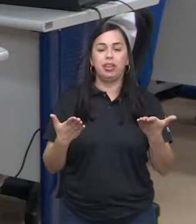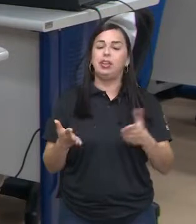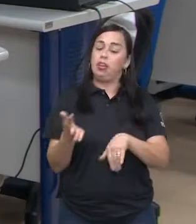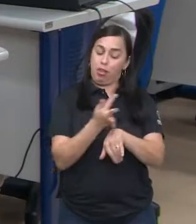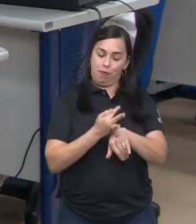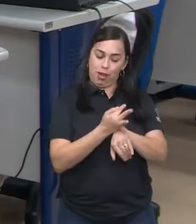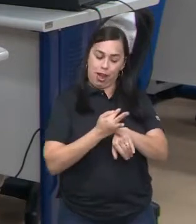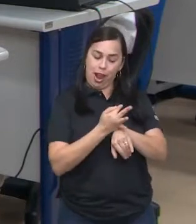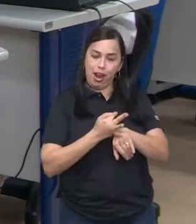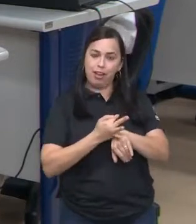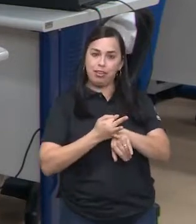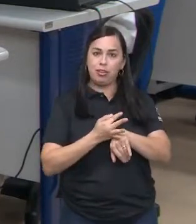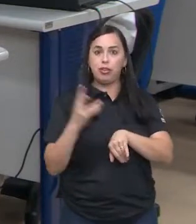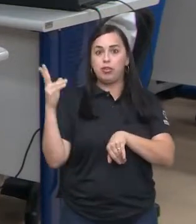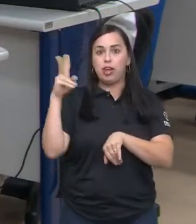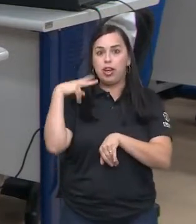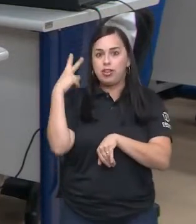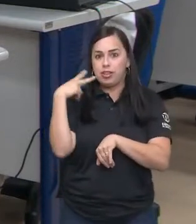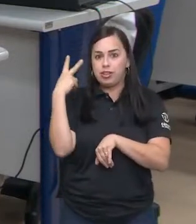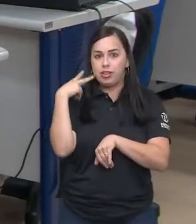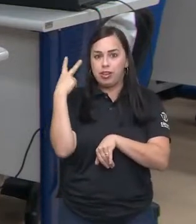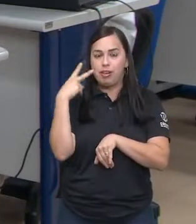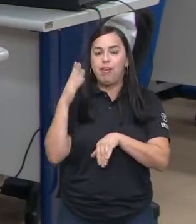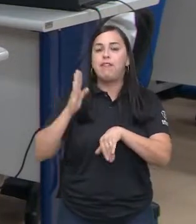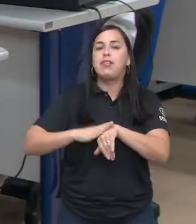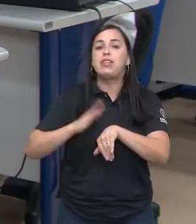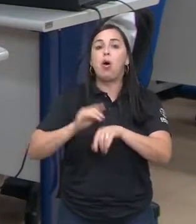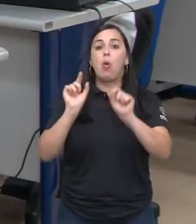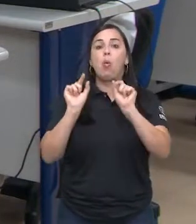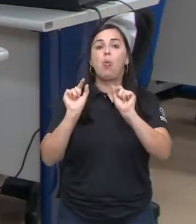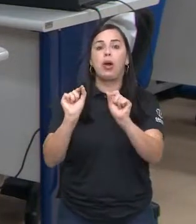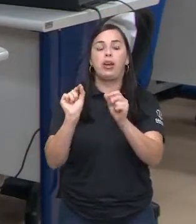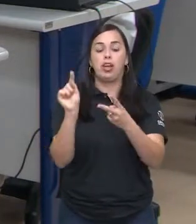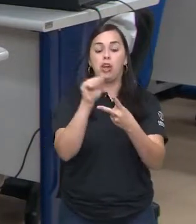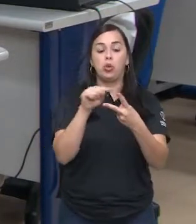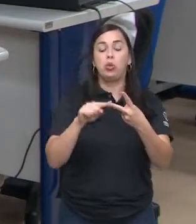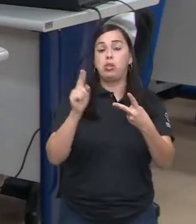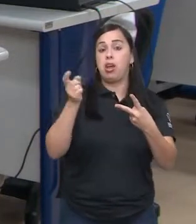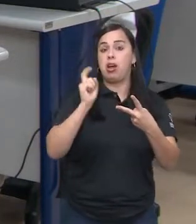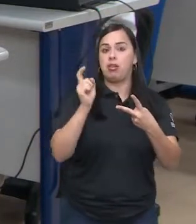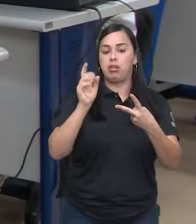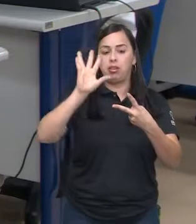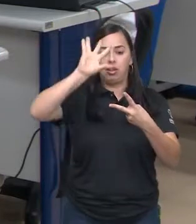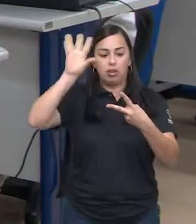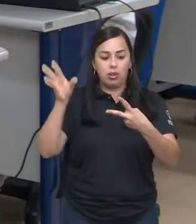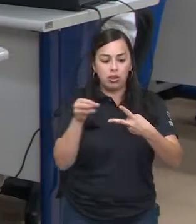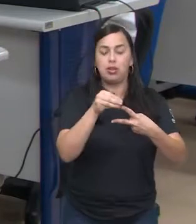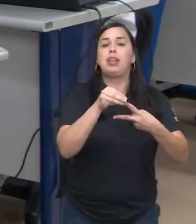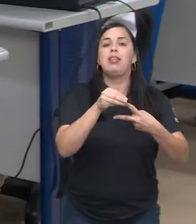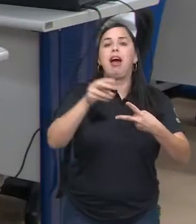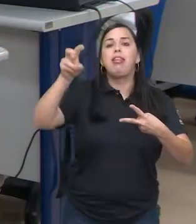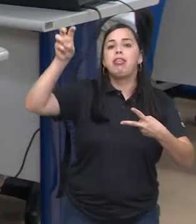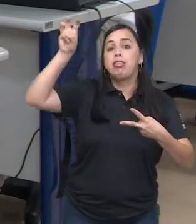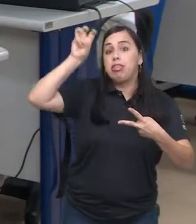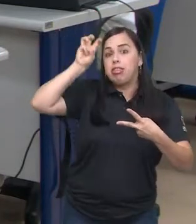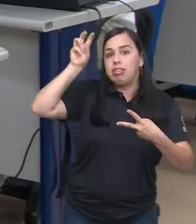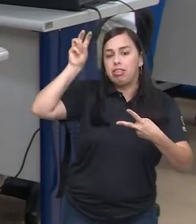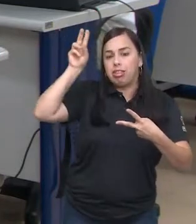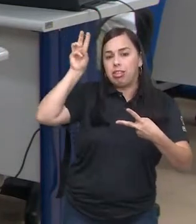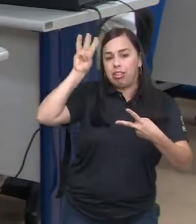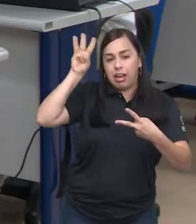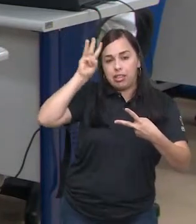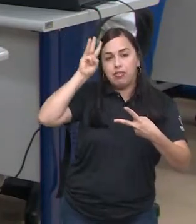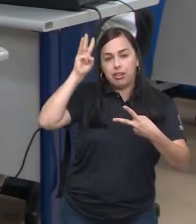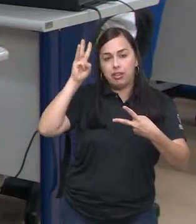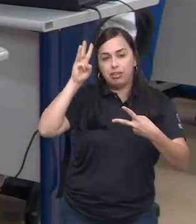em função do feriado, os vereadores realizaram as duas sessões ordinárias da semana na terça-feira, ou seja, na tarde de ontem.